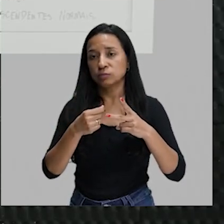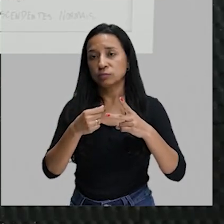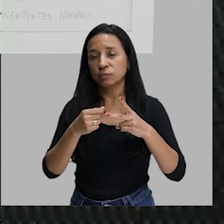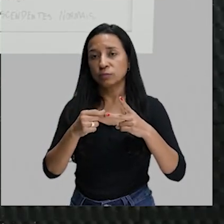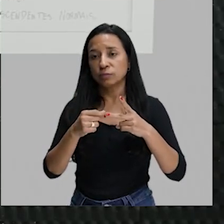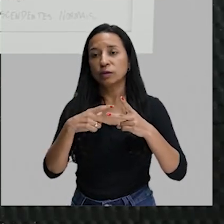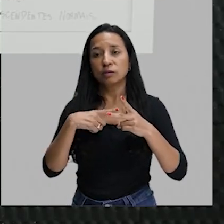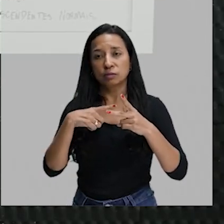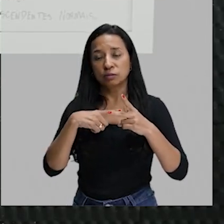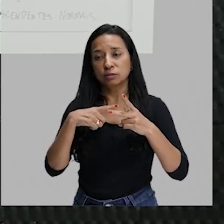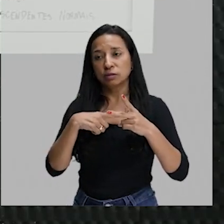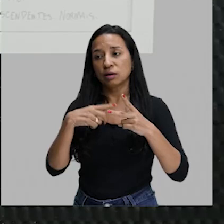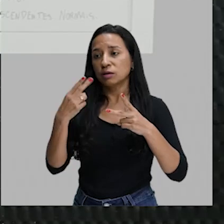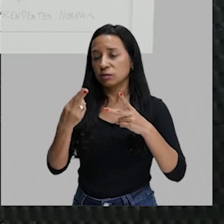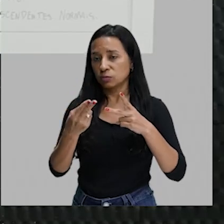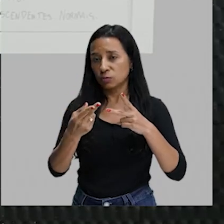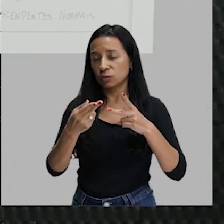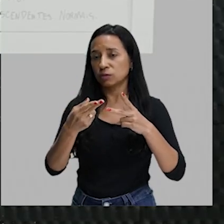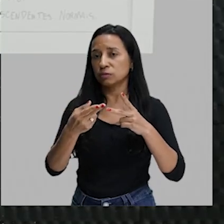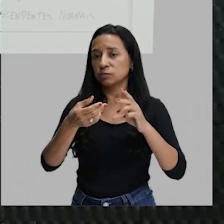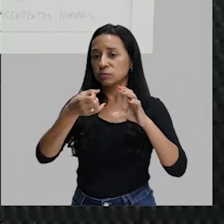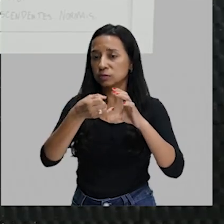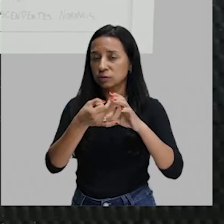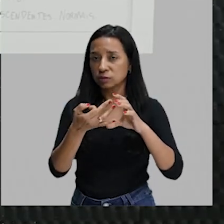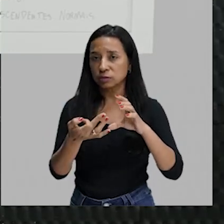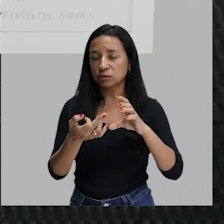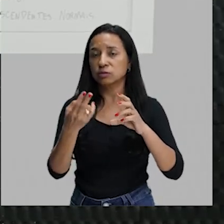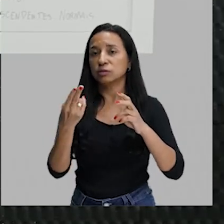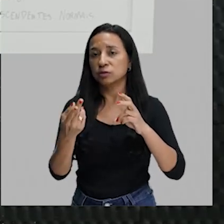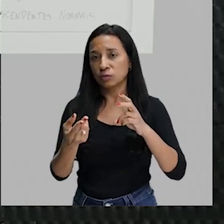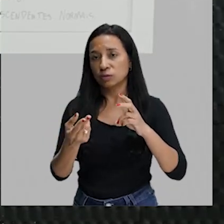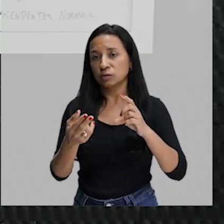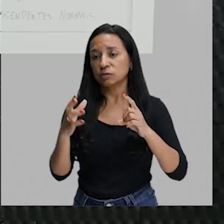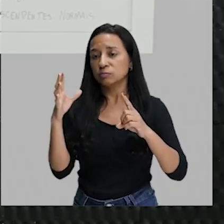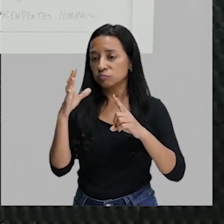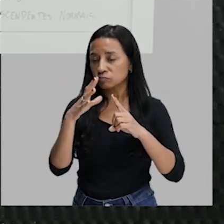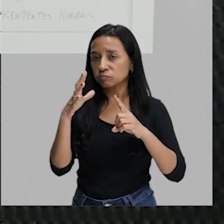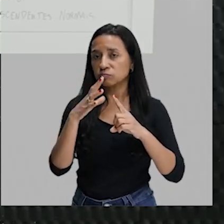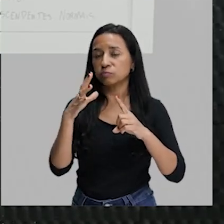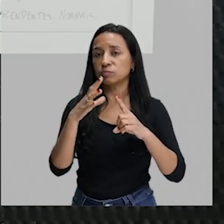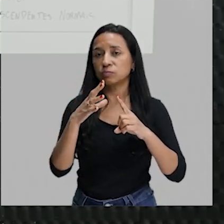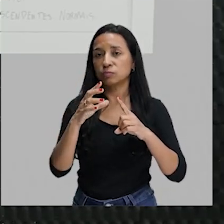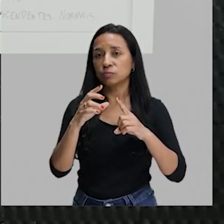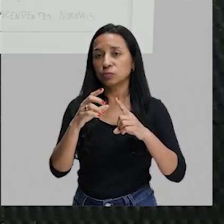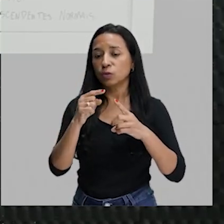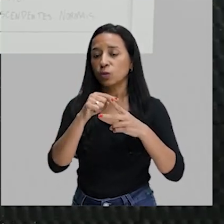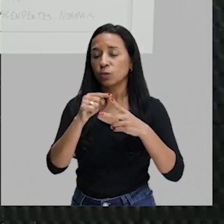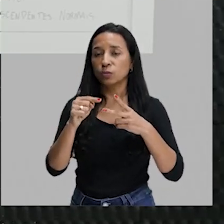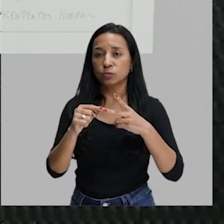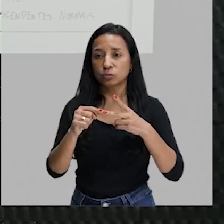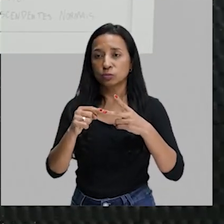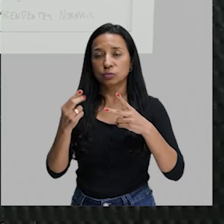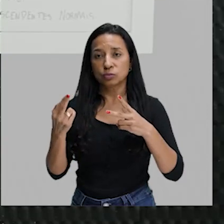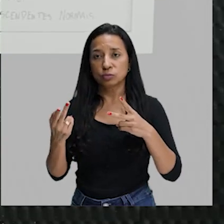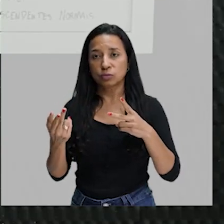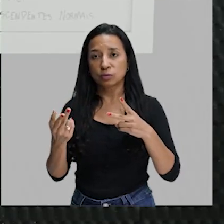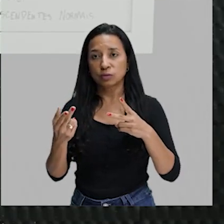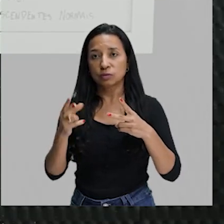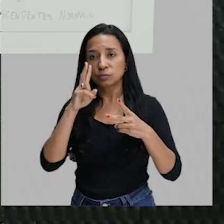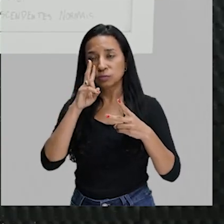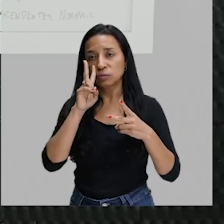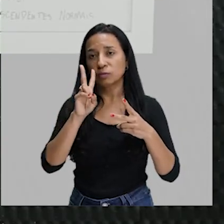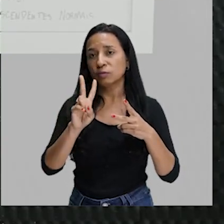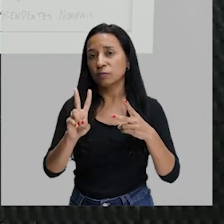Têm a mesma característica. Ambos são afetados. Certo? Então, como os dois são iguais, agora eu vou